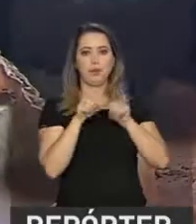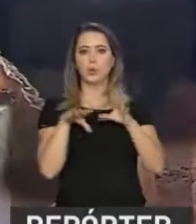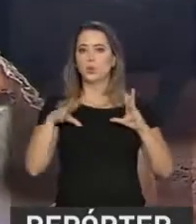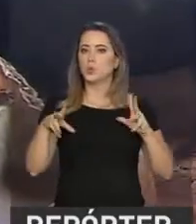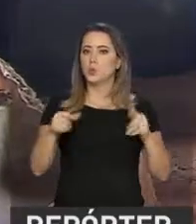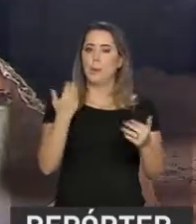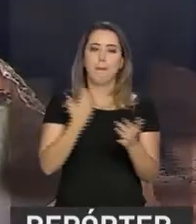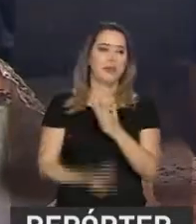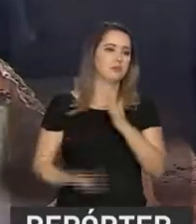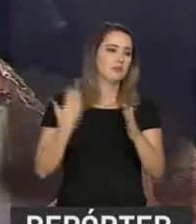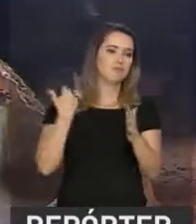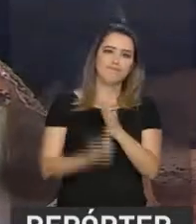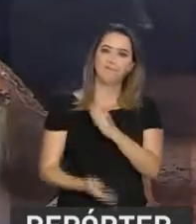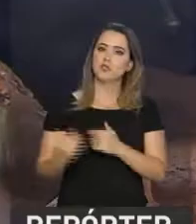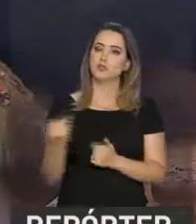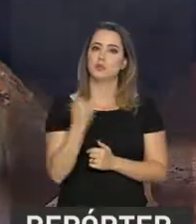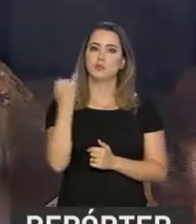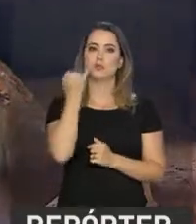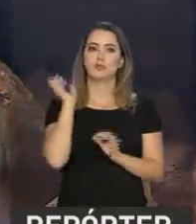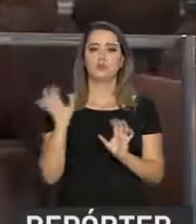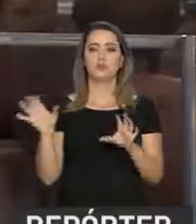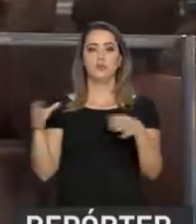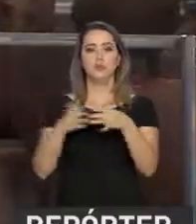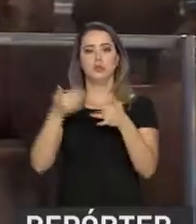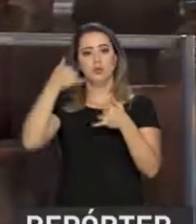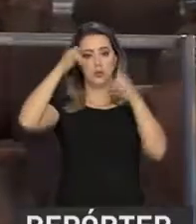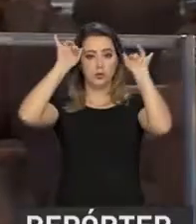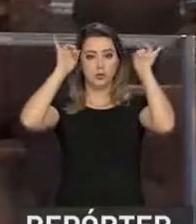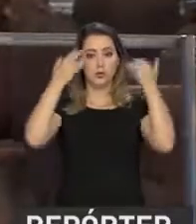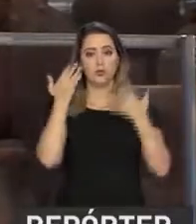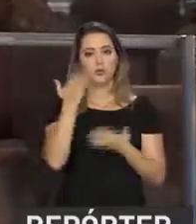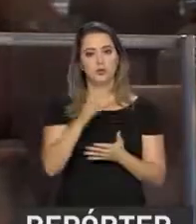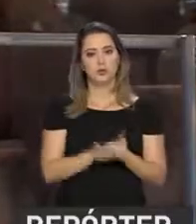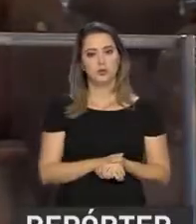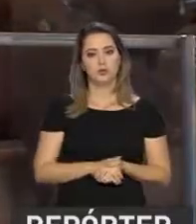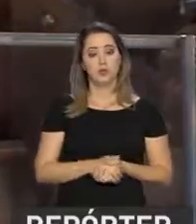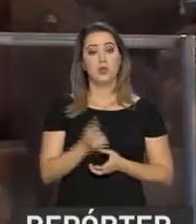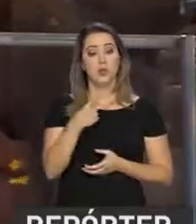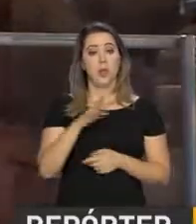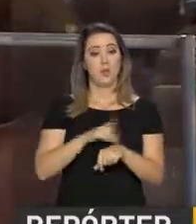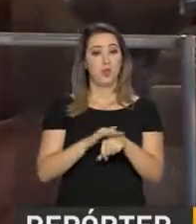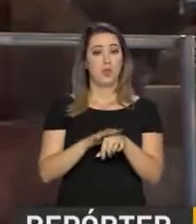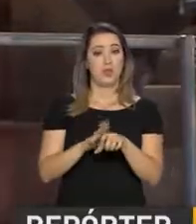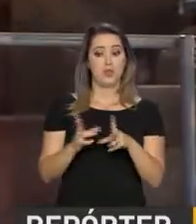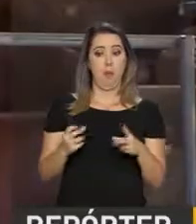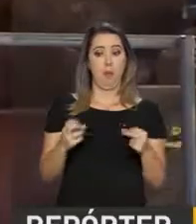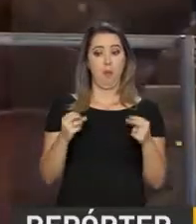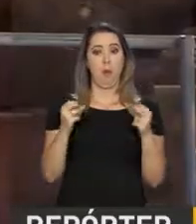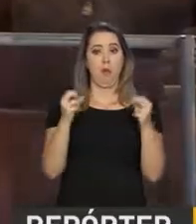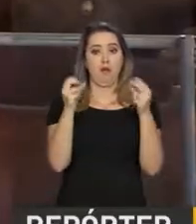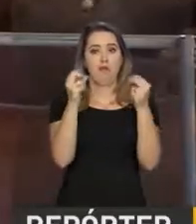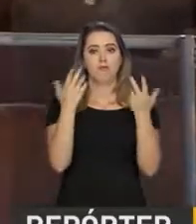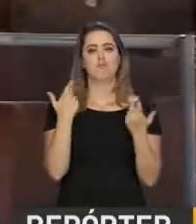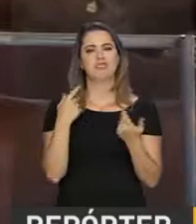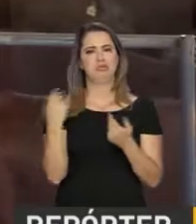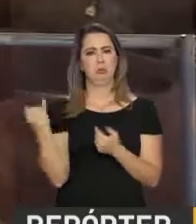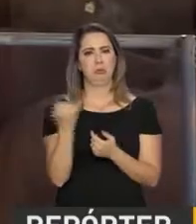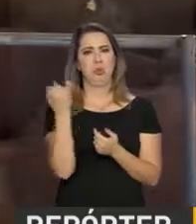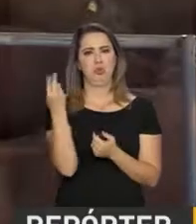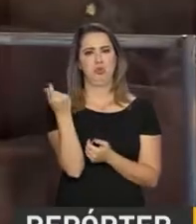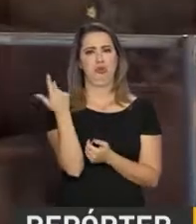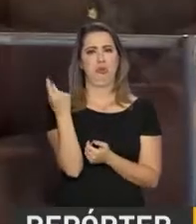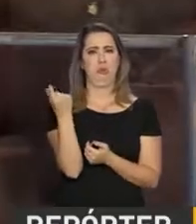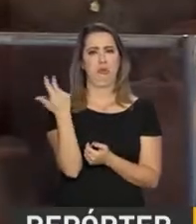causar perdas significativas à criação. Febre aftosa é uma doença viral com alto impacto econômico. Ela é uma doença que,